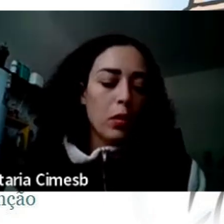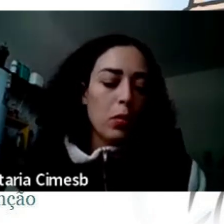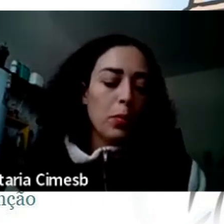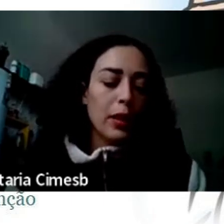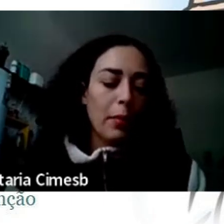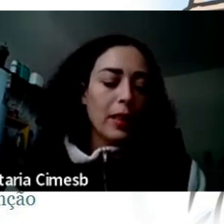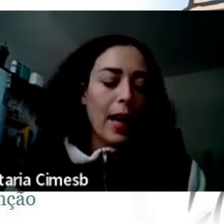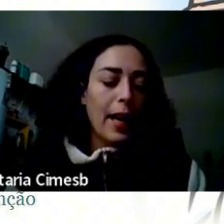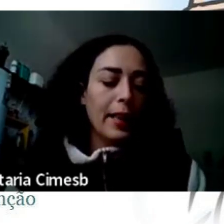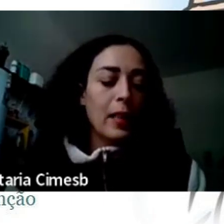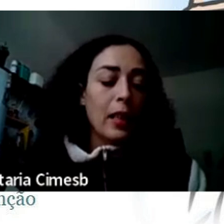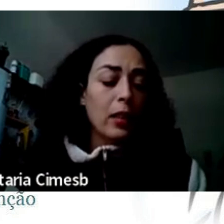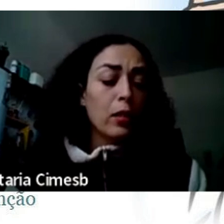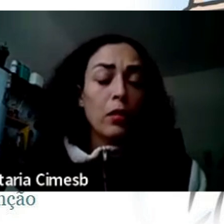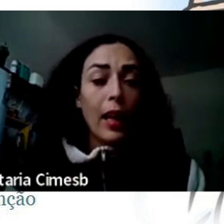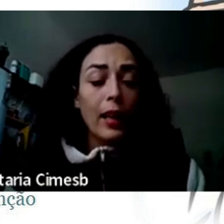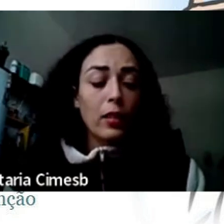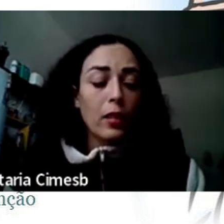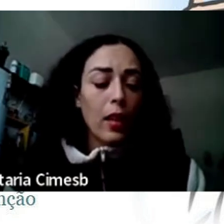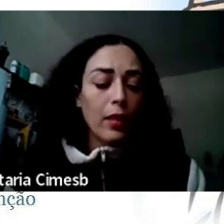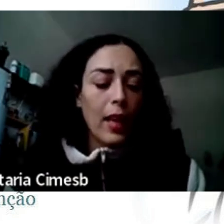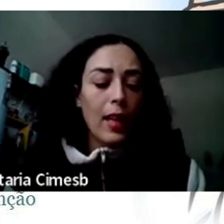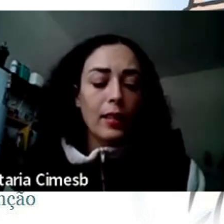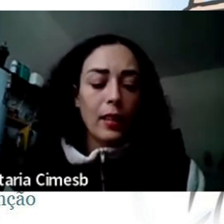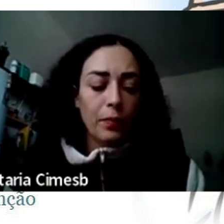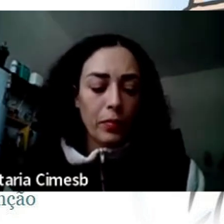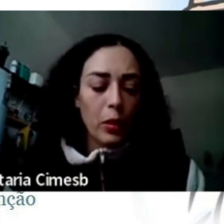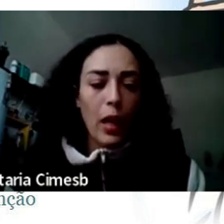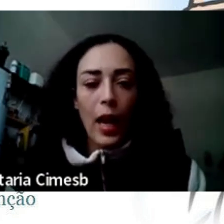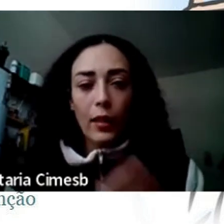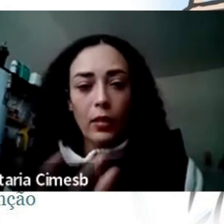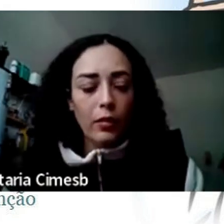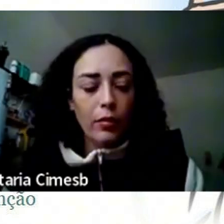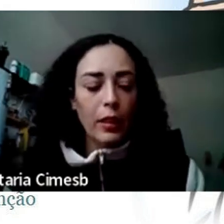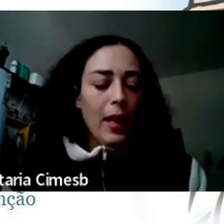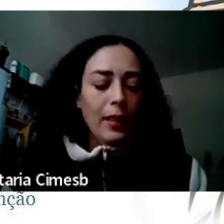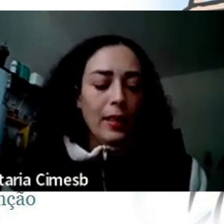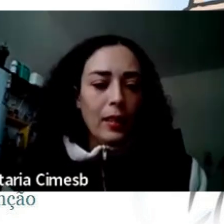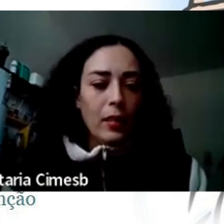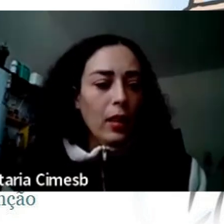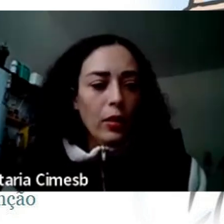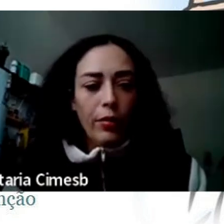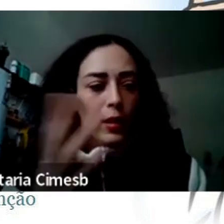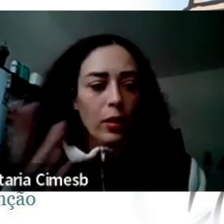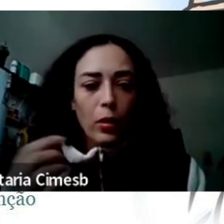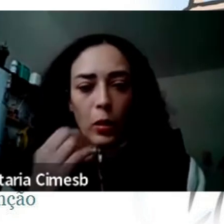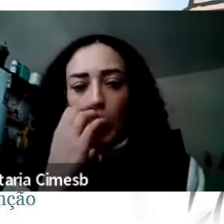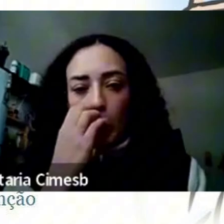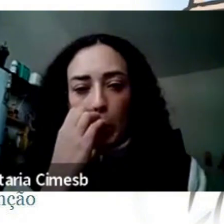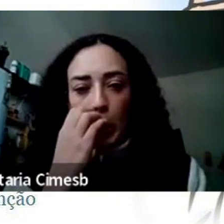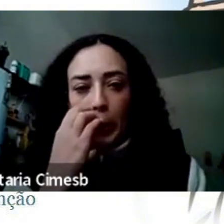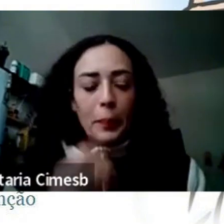limites comportamentais. Isso são casos que acontecem isolados, mas tem